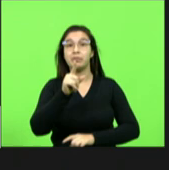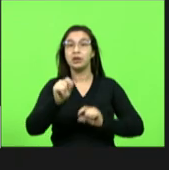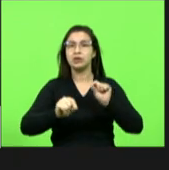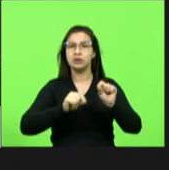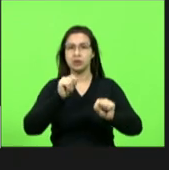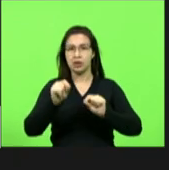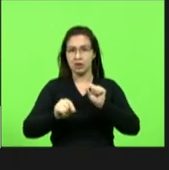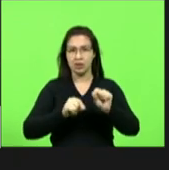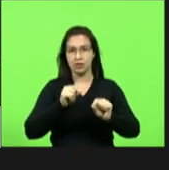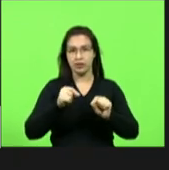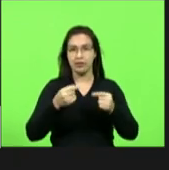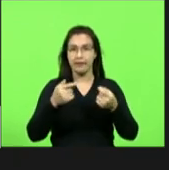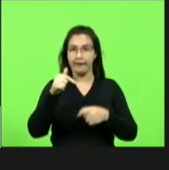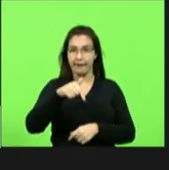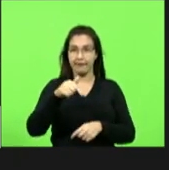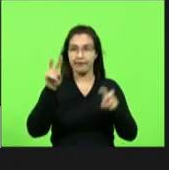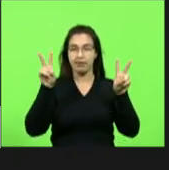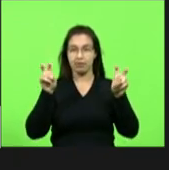audiência pública,